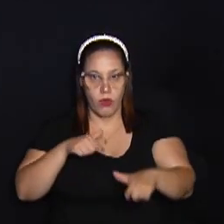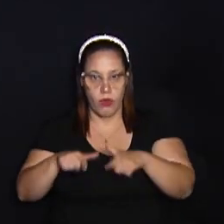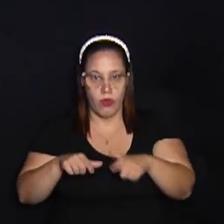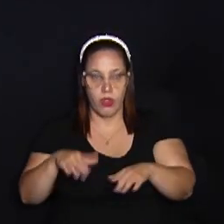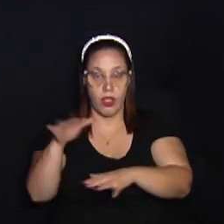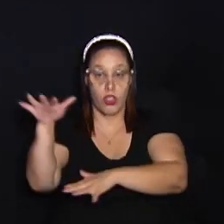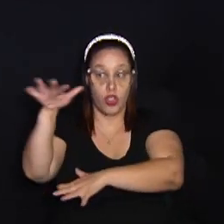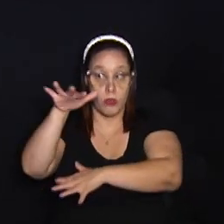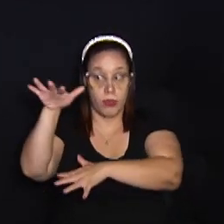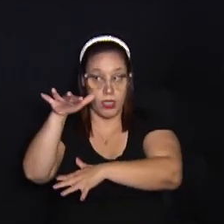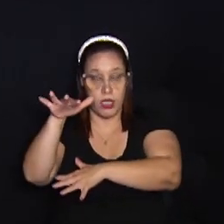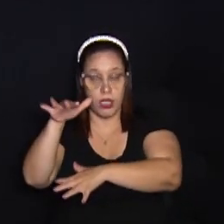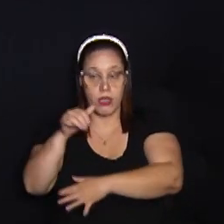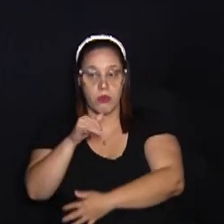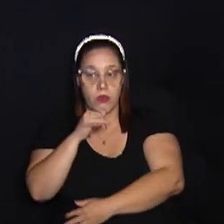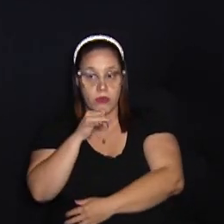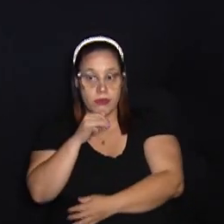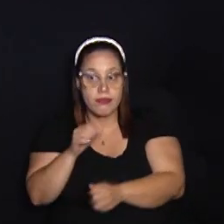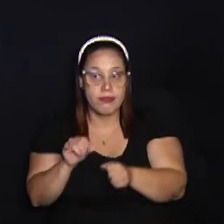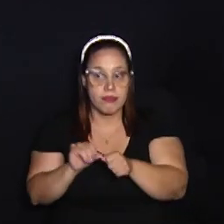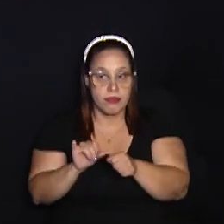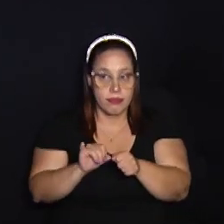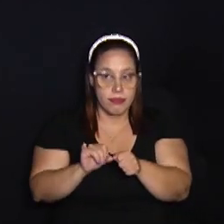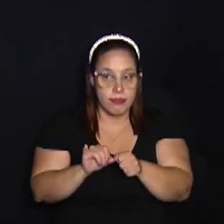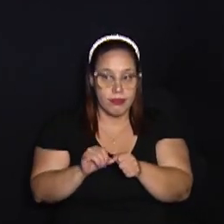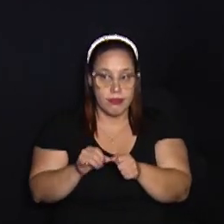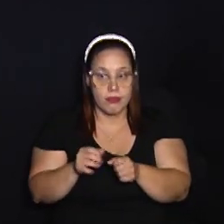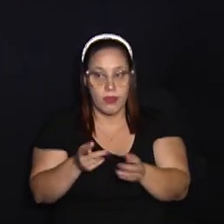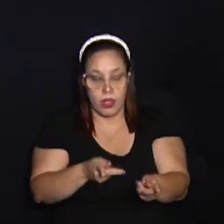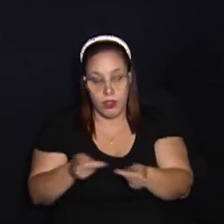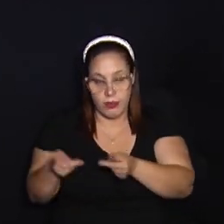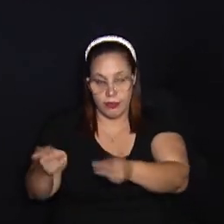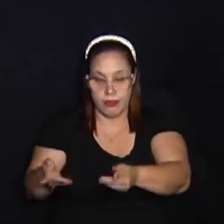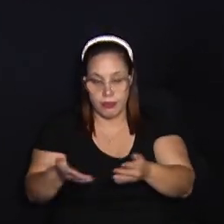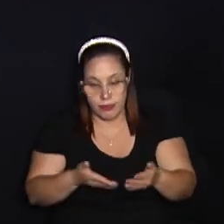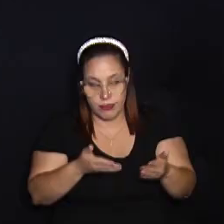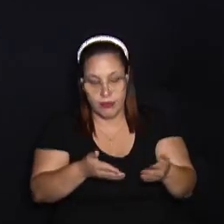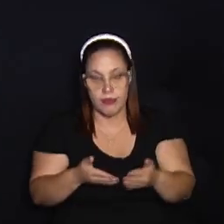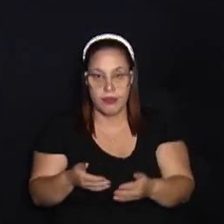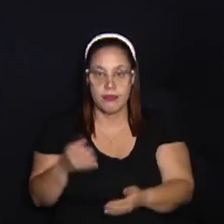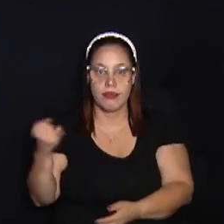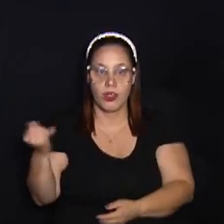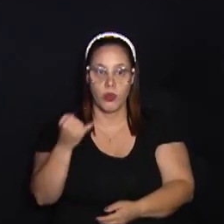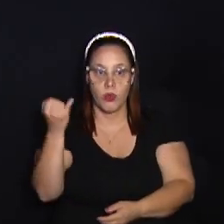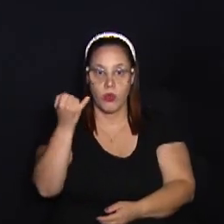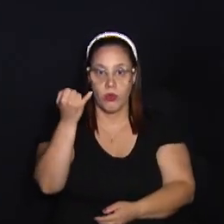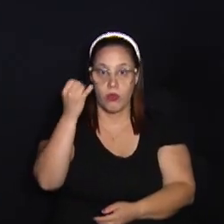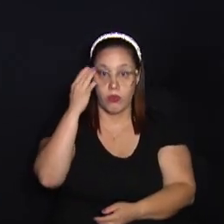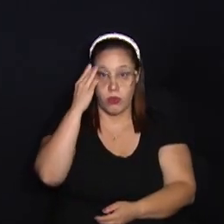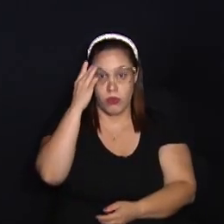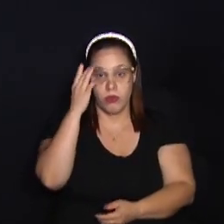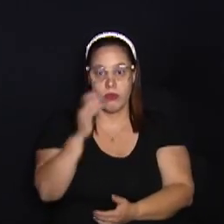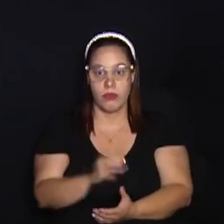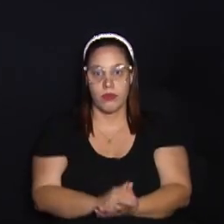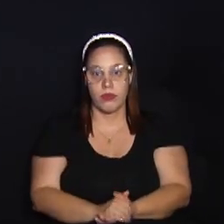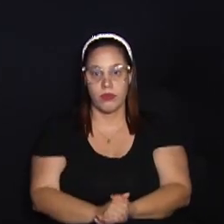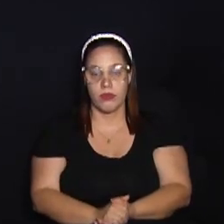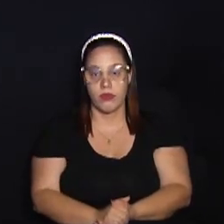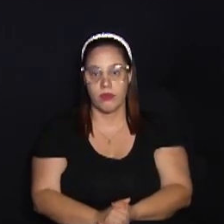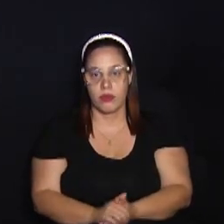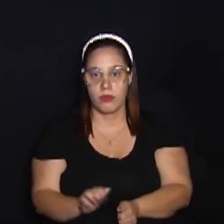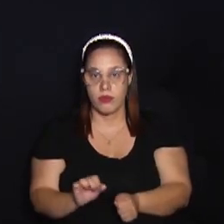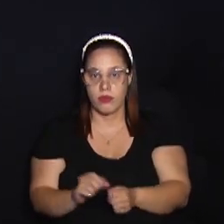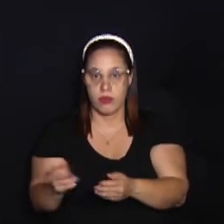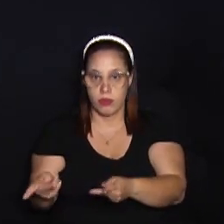uma escala de praça. Nós também fazemos algumas visitas, né, que são super importantes. Então a